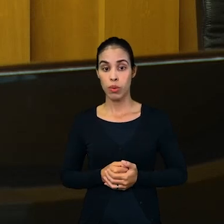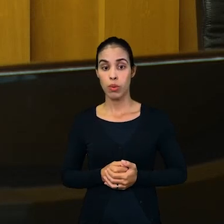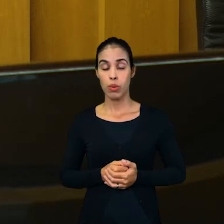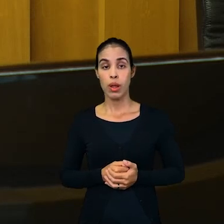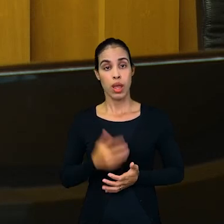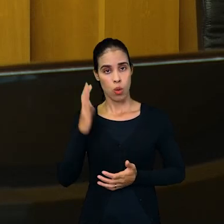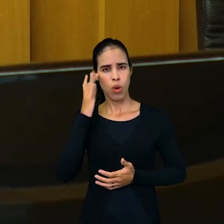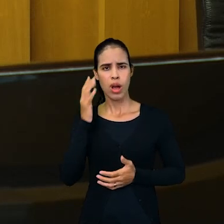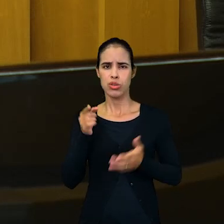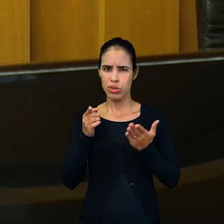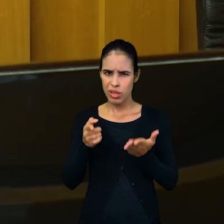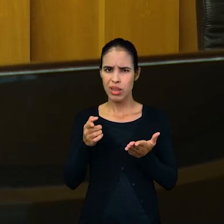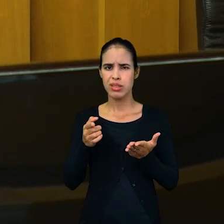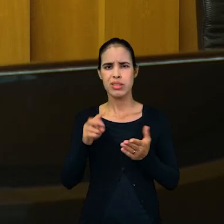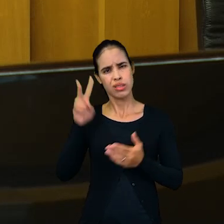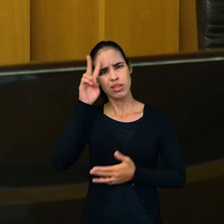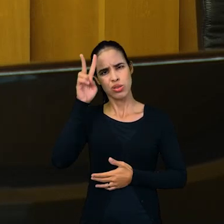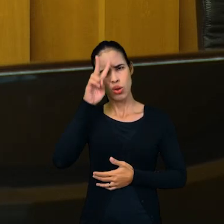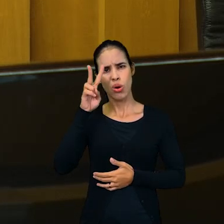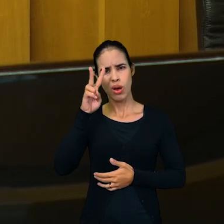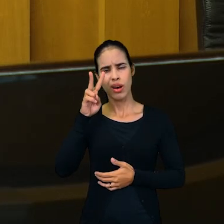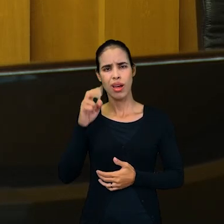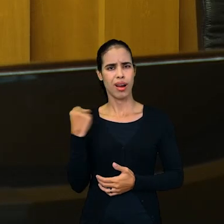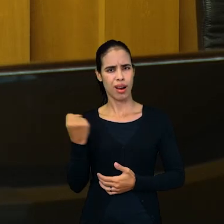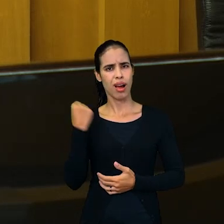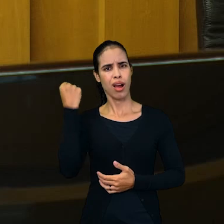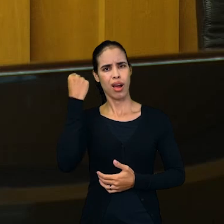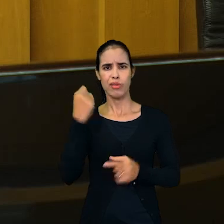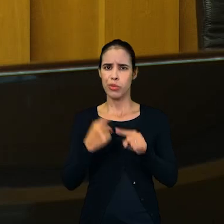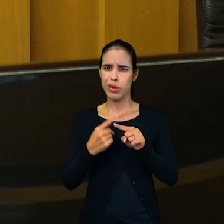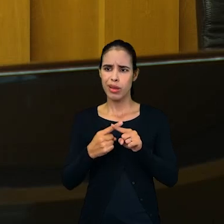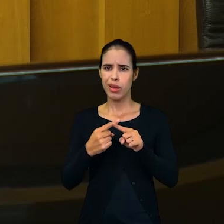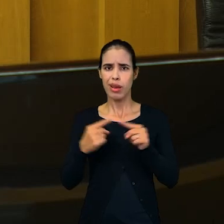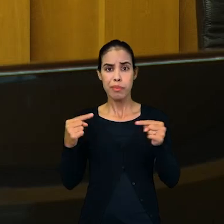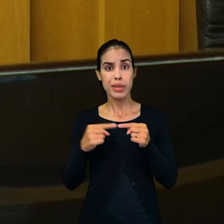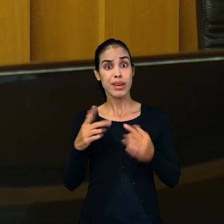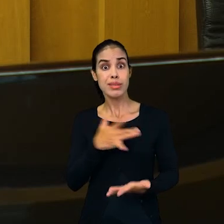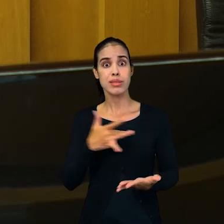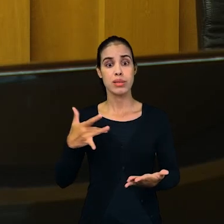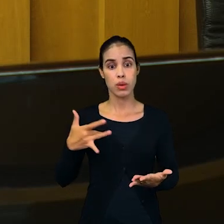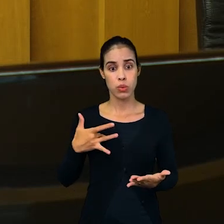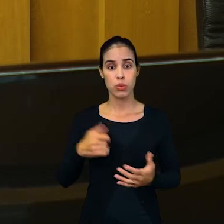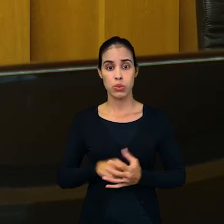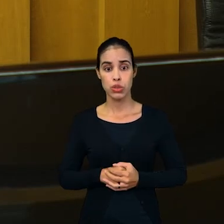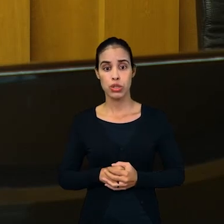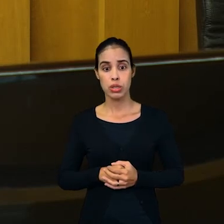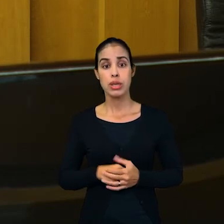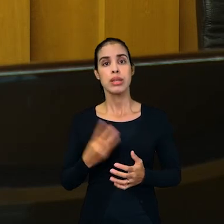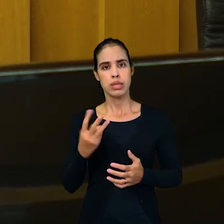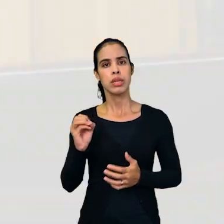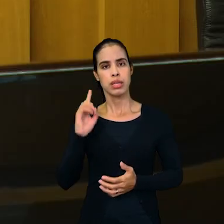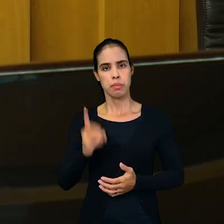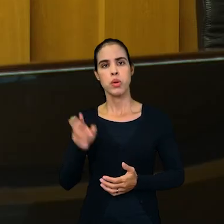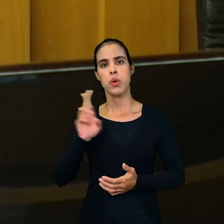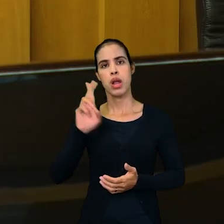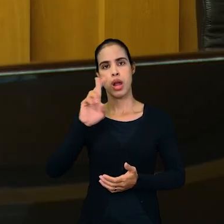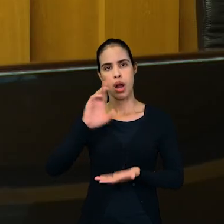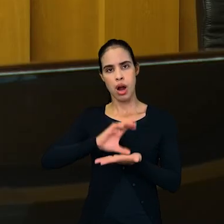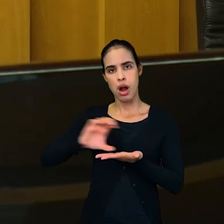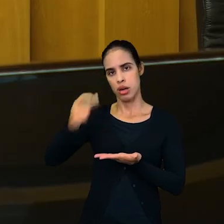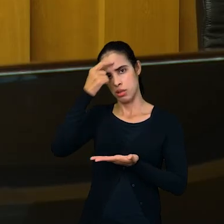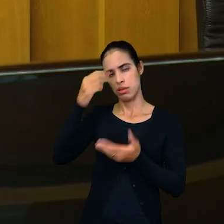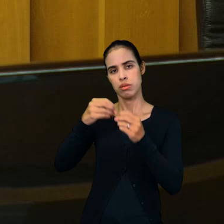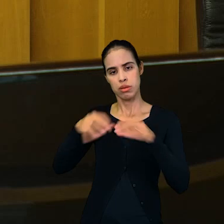não restabelecer a sentença. Acho que o fato também é grave, é uma questão envolvendo saúde. Muito grave, né? Eu proporia R$30 mil, presidente. Eu acho que